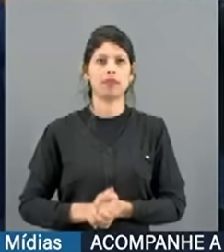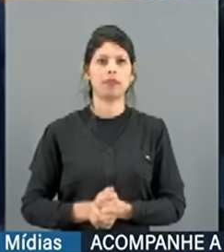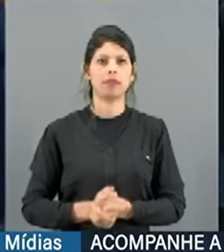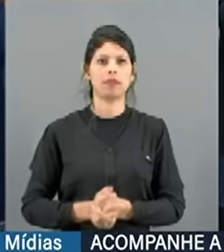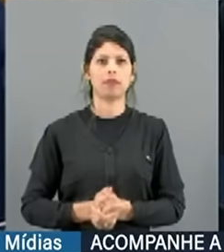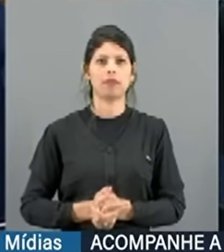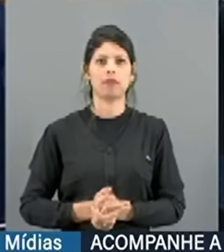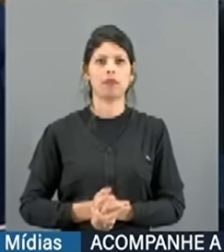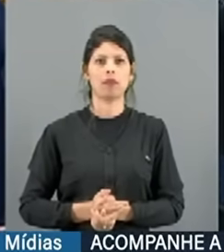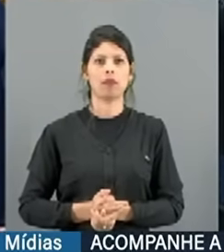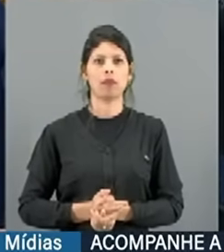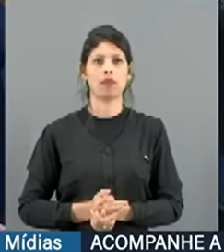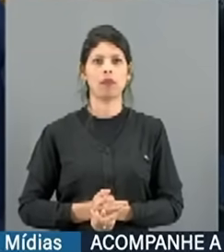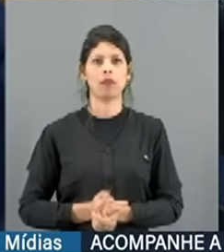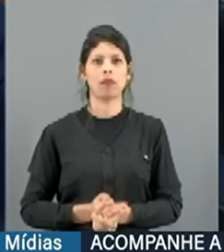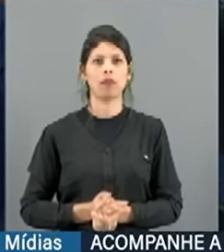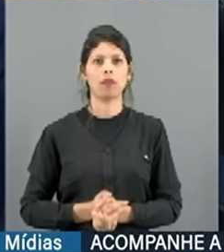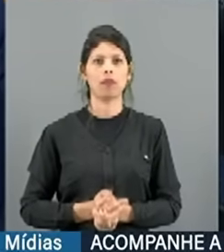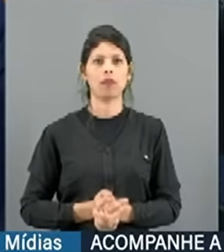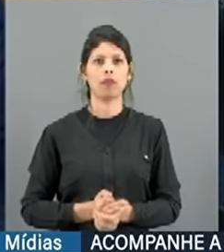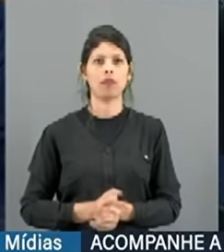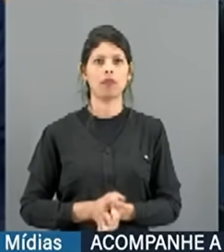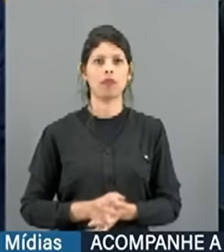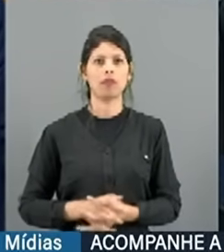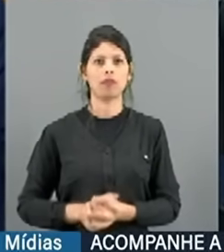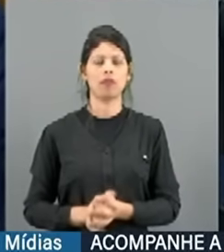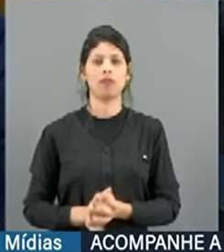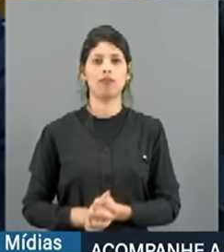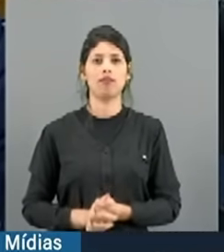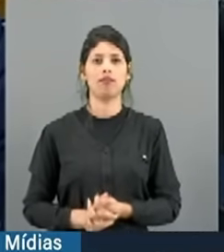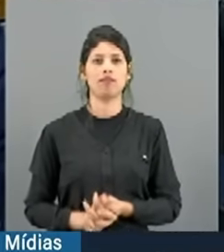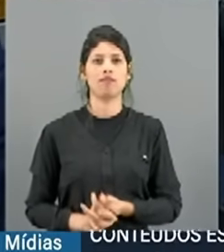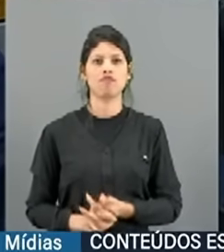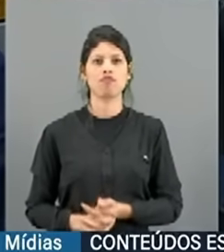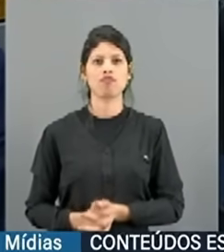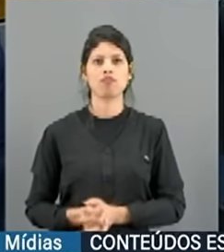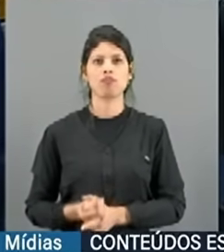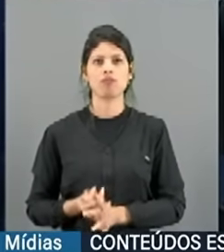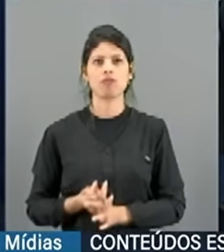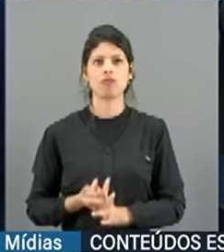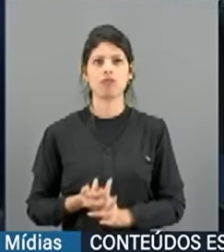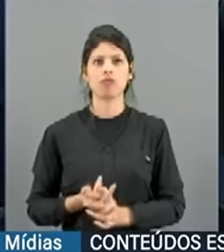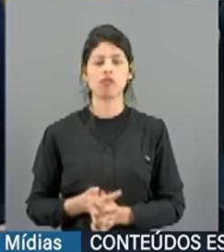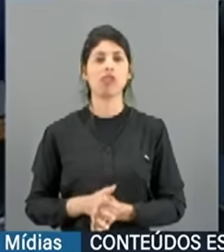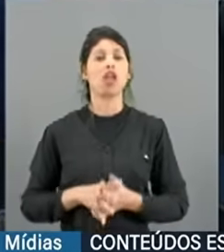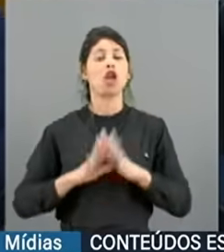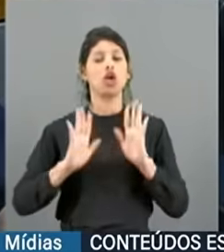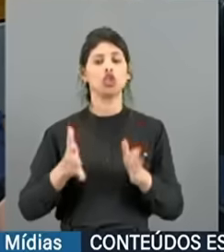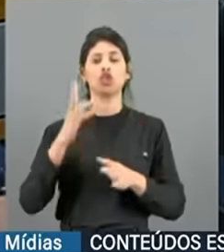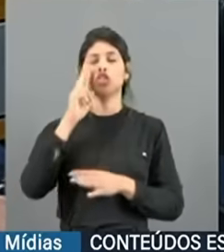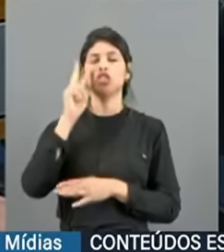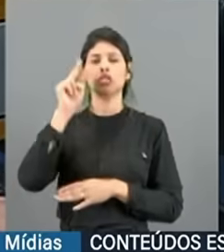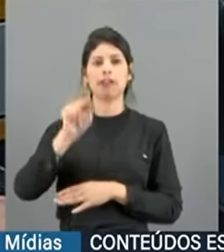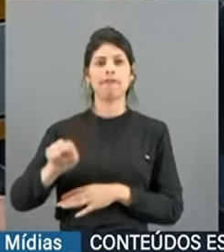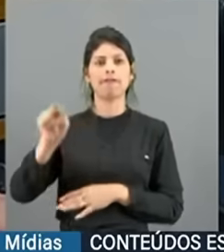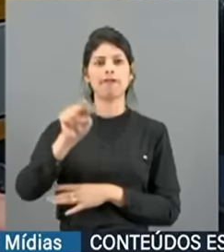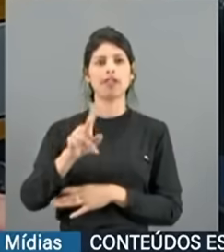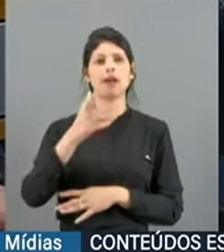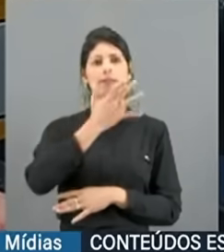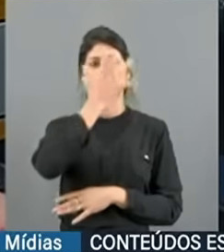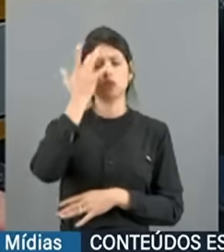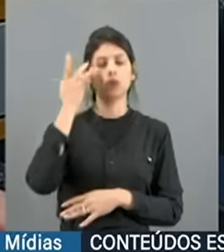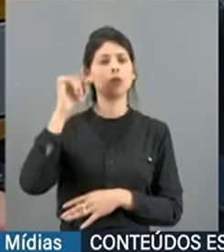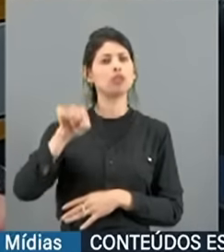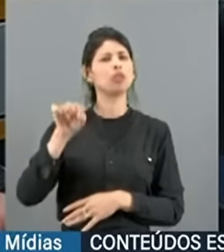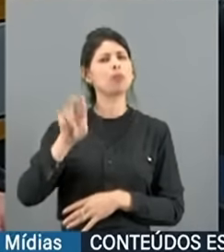onde eles vinham usando explosivos, morteiros, coquetéis molotov, usando balaclava para não serem